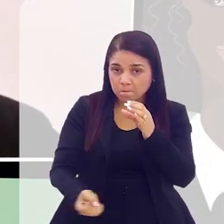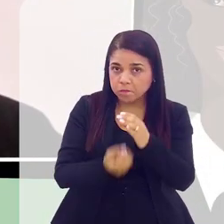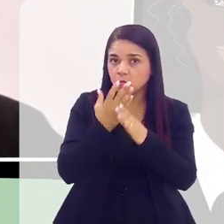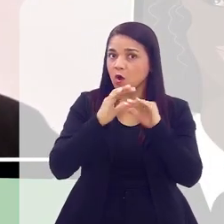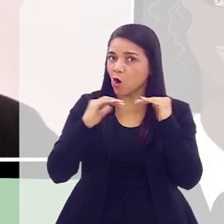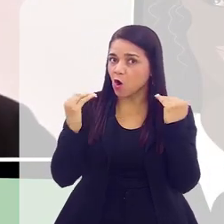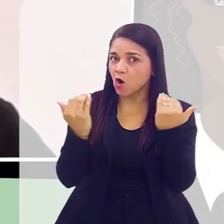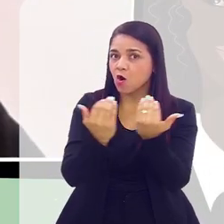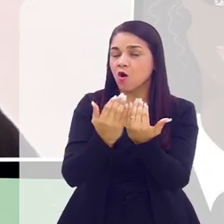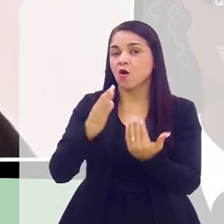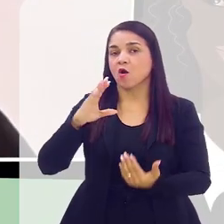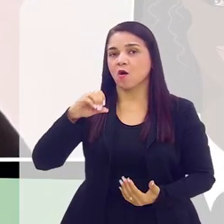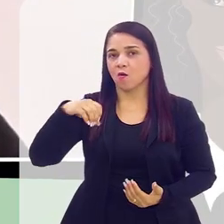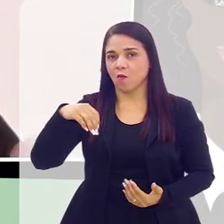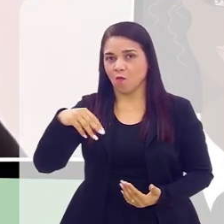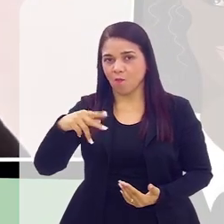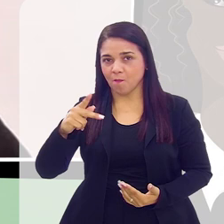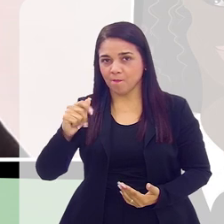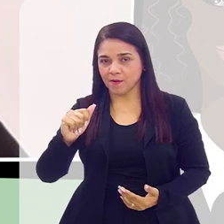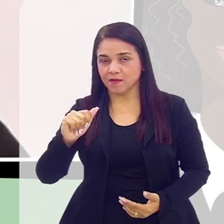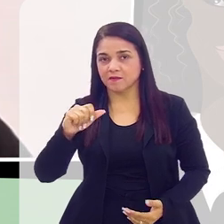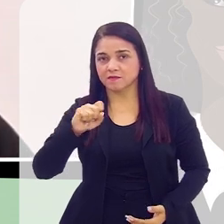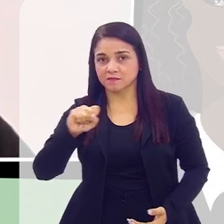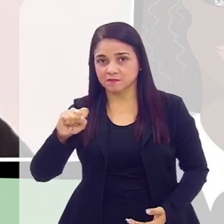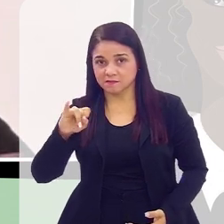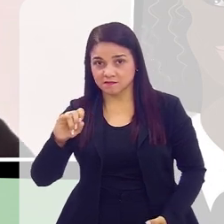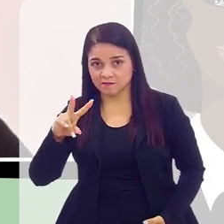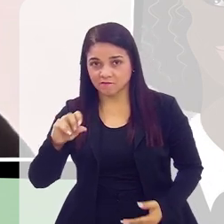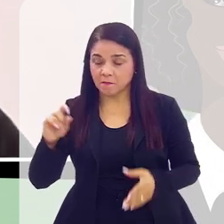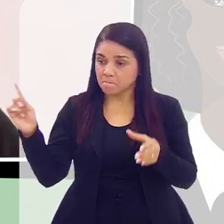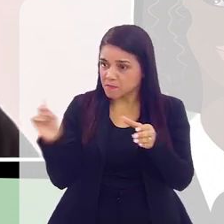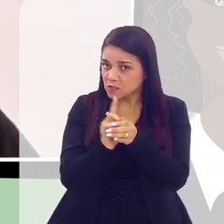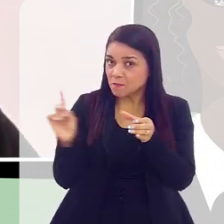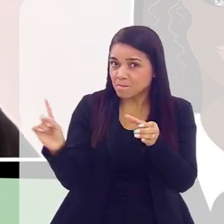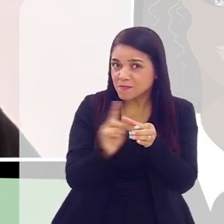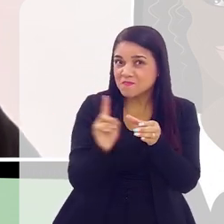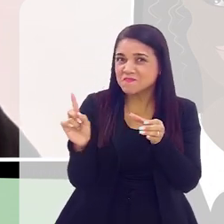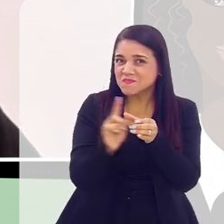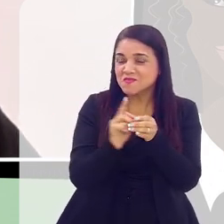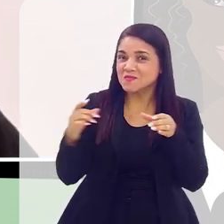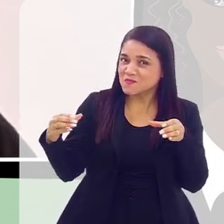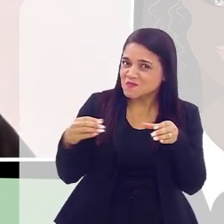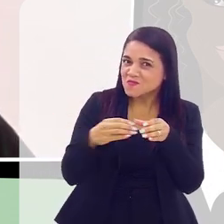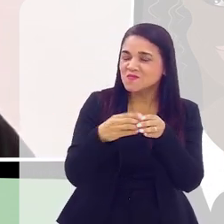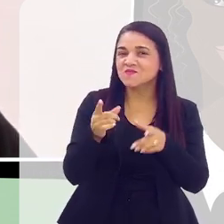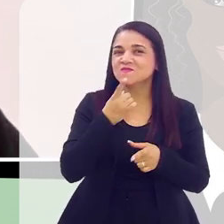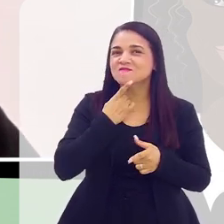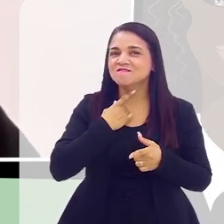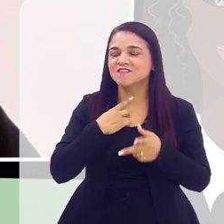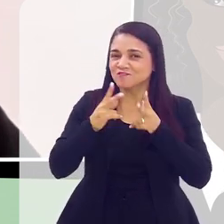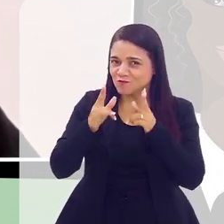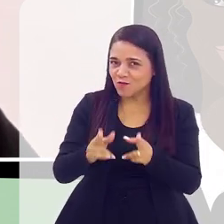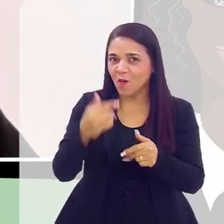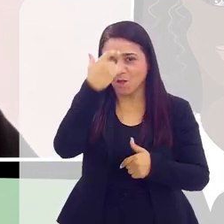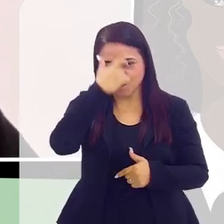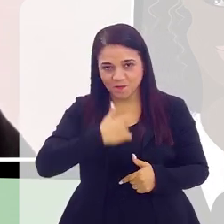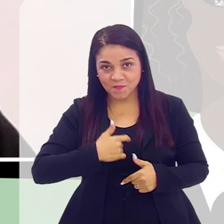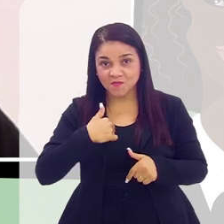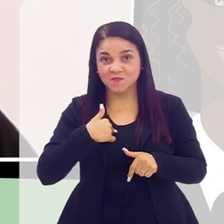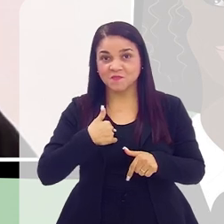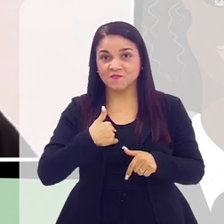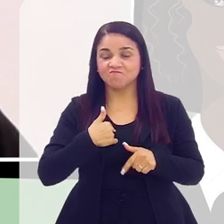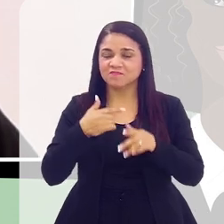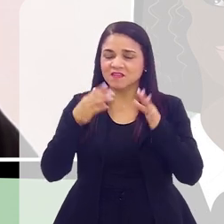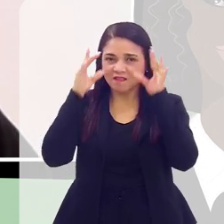a comunidade compassiva, com mais pessoas somando a esse desejo meu e compartilhando da mesma